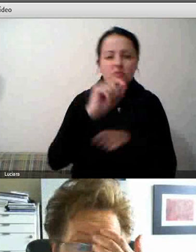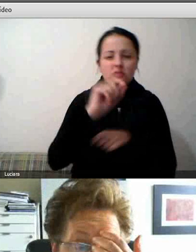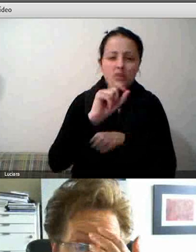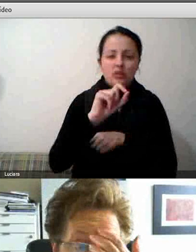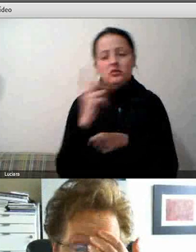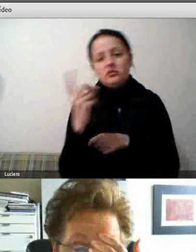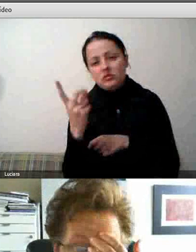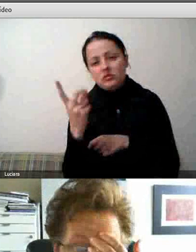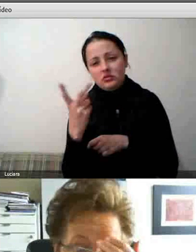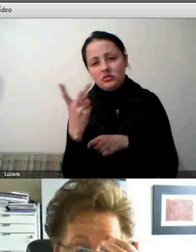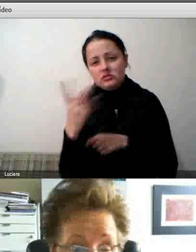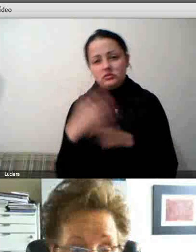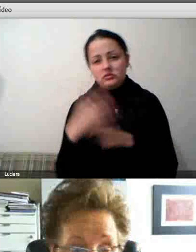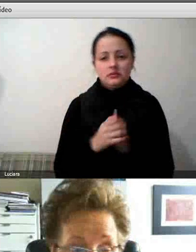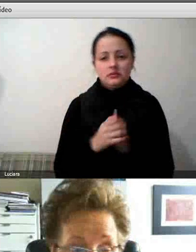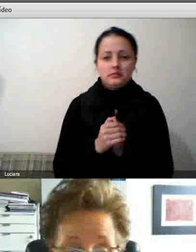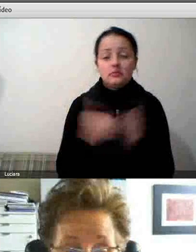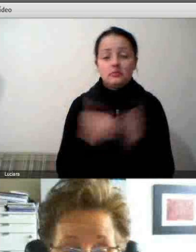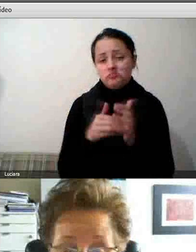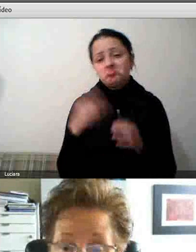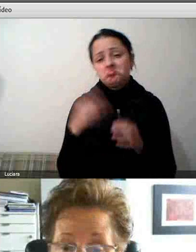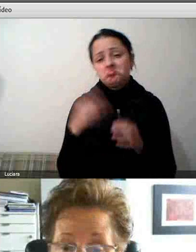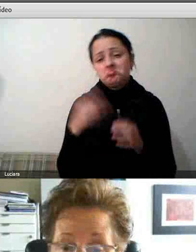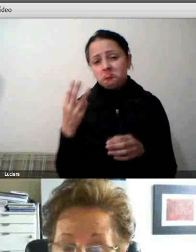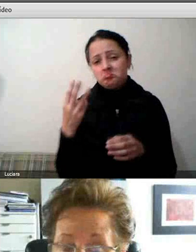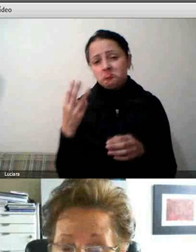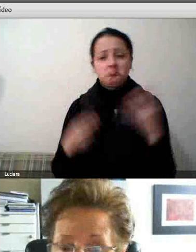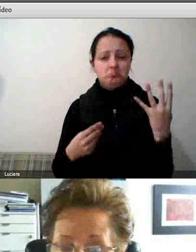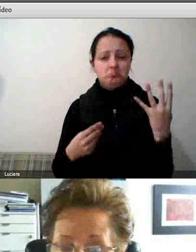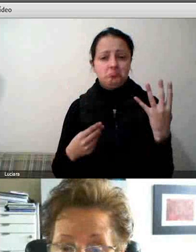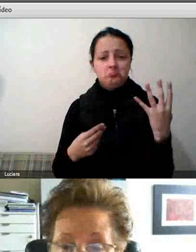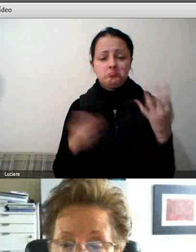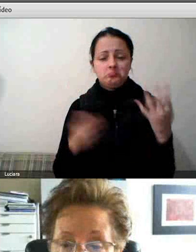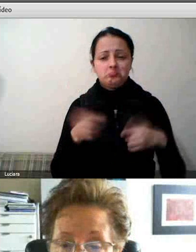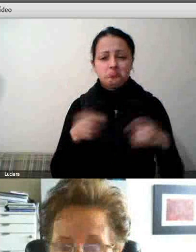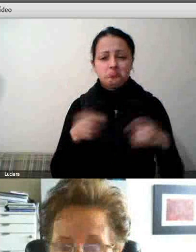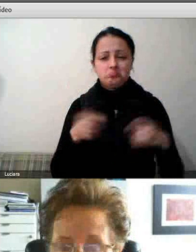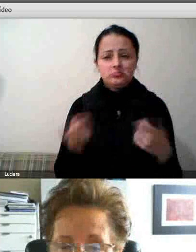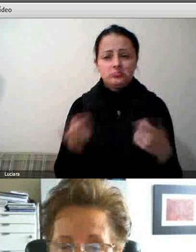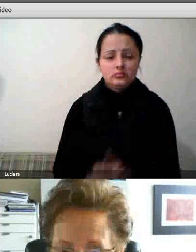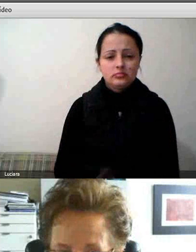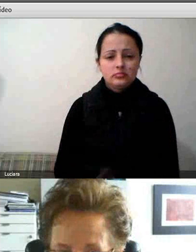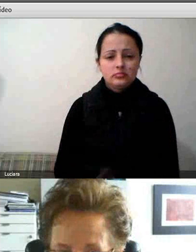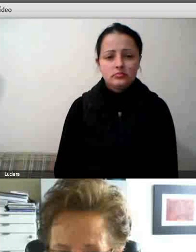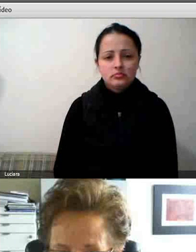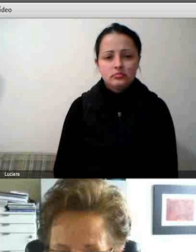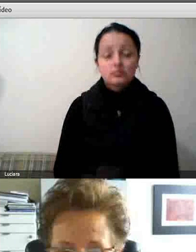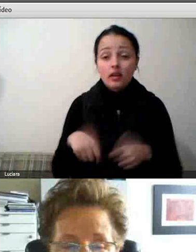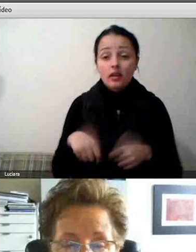Agora, grupos de alunos são de 90 a 150, 3 turmas de 30 alunos.